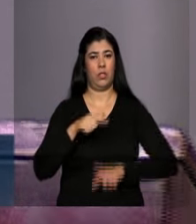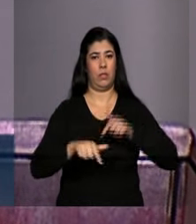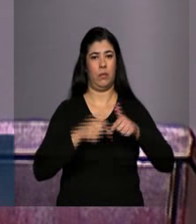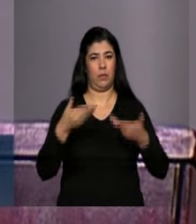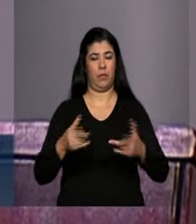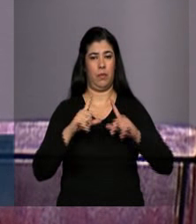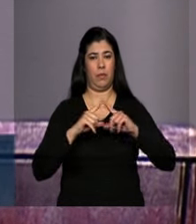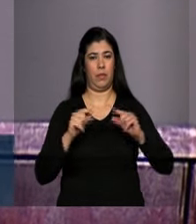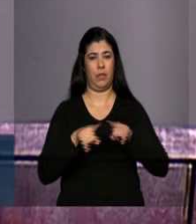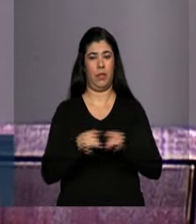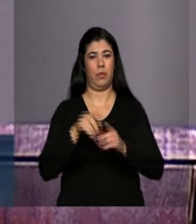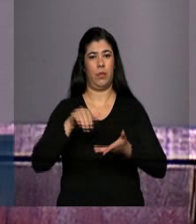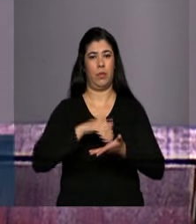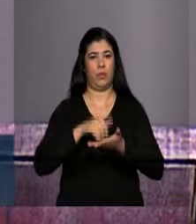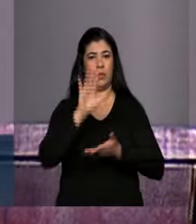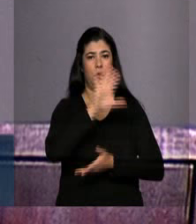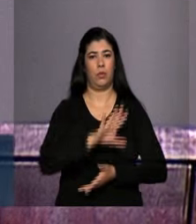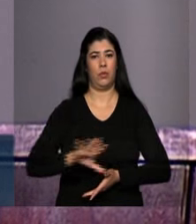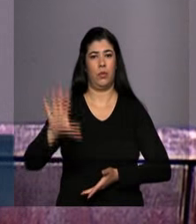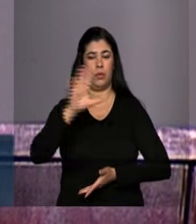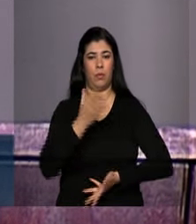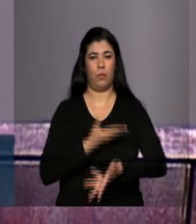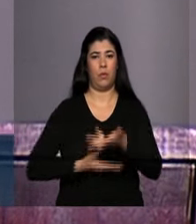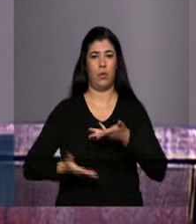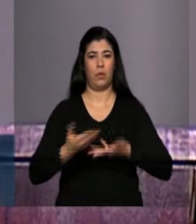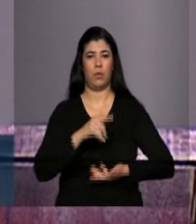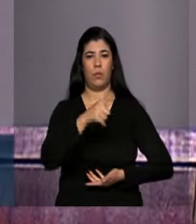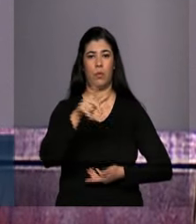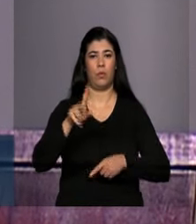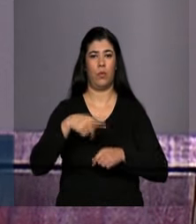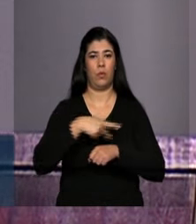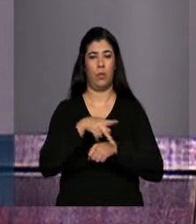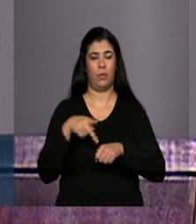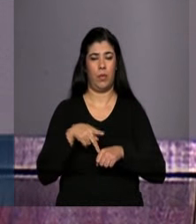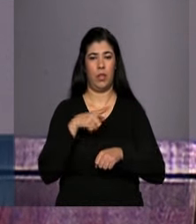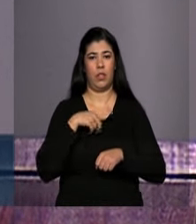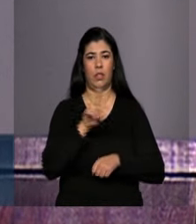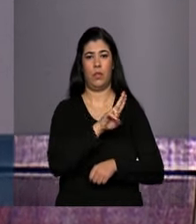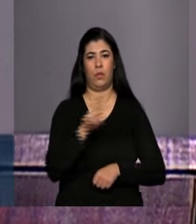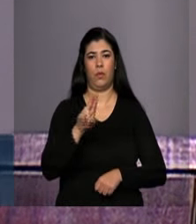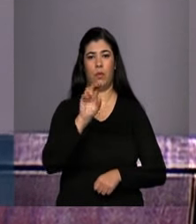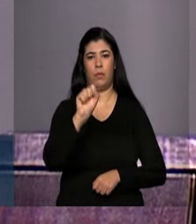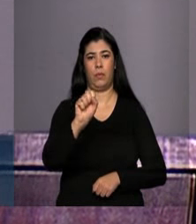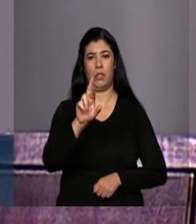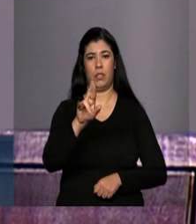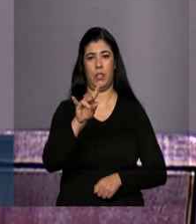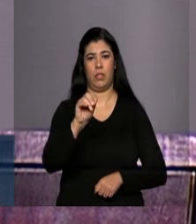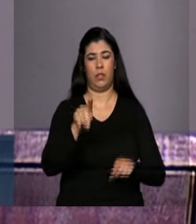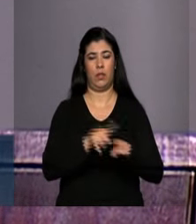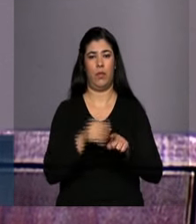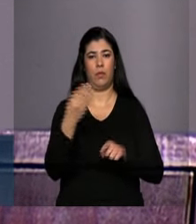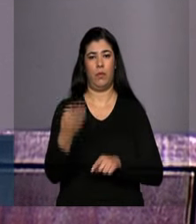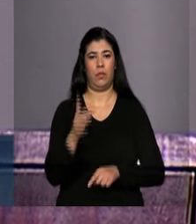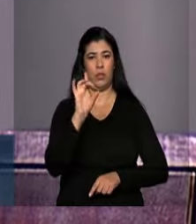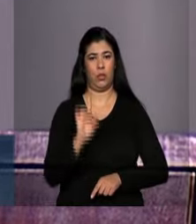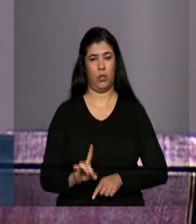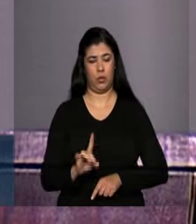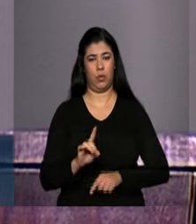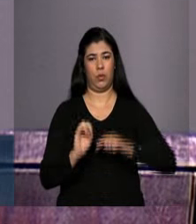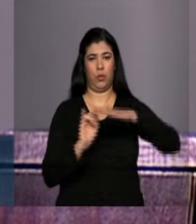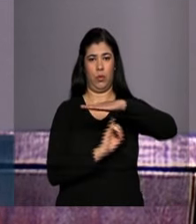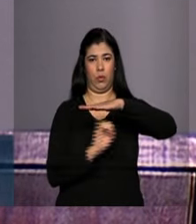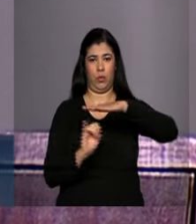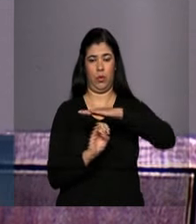senhor secretário-geral das Relações Exteriores, embaixador Sérgio Danese, senhor diretor do Instituto Rio